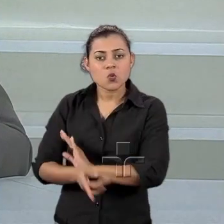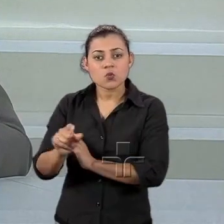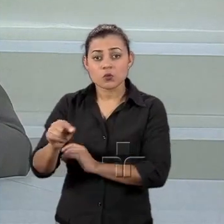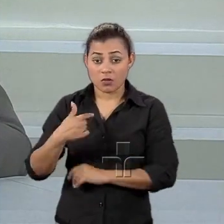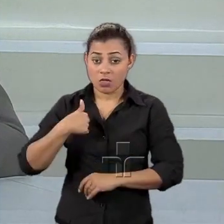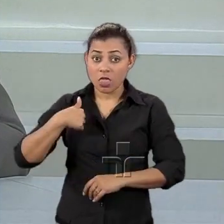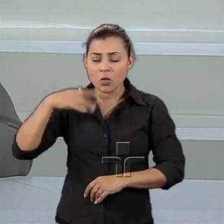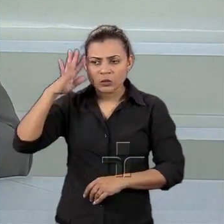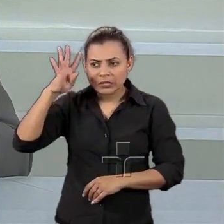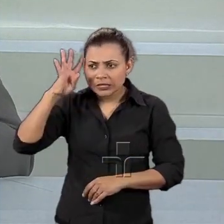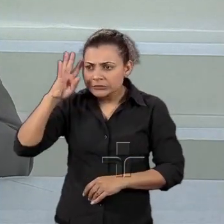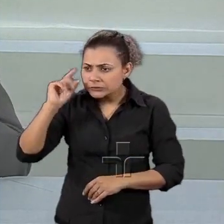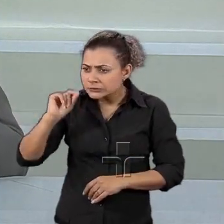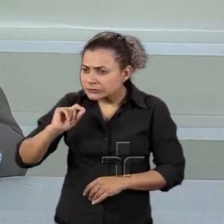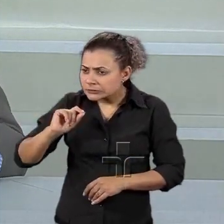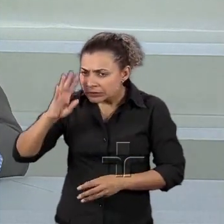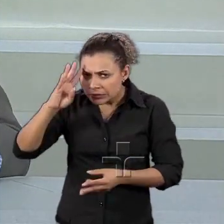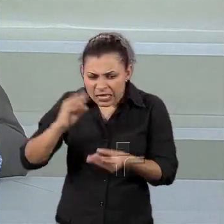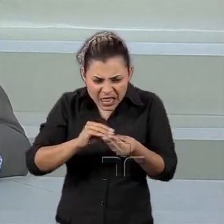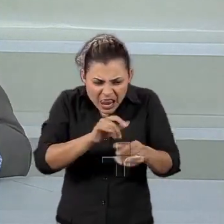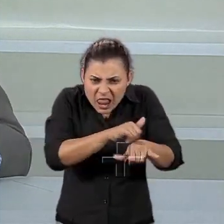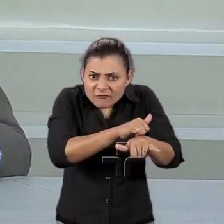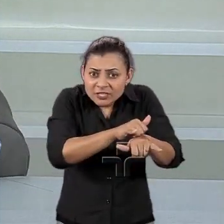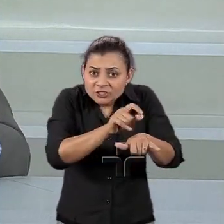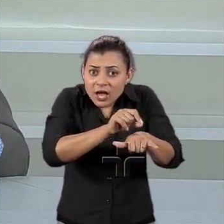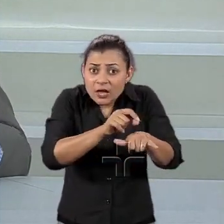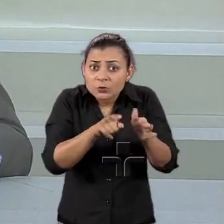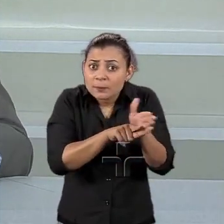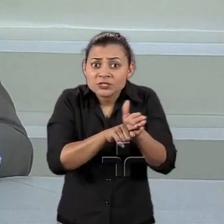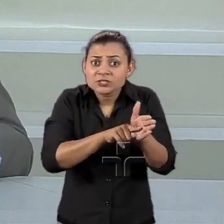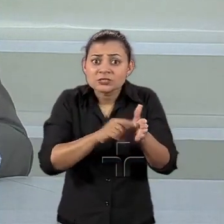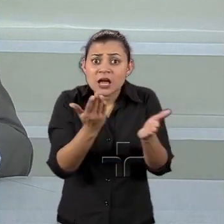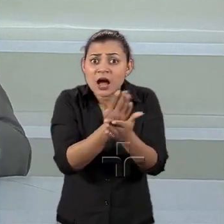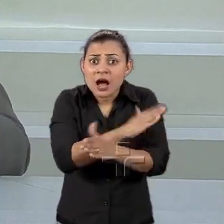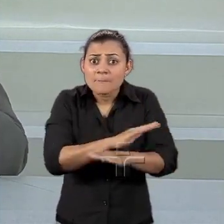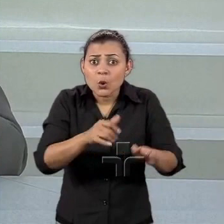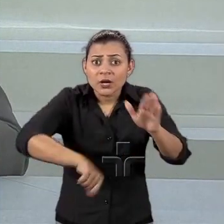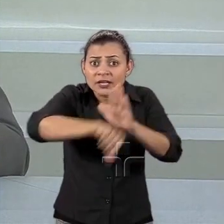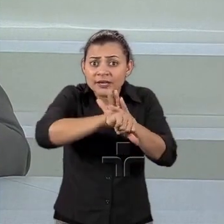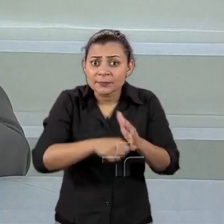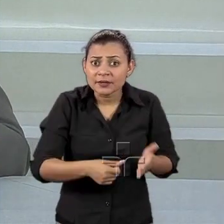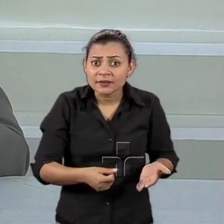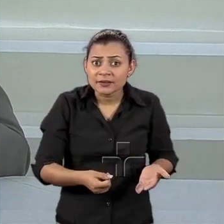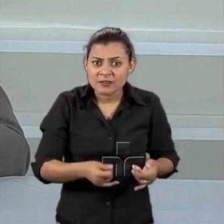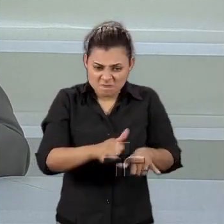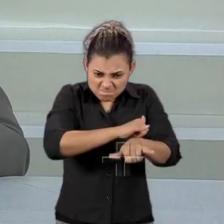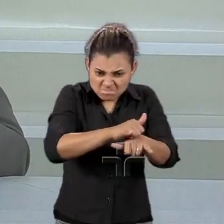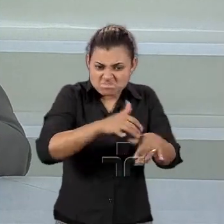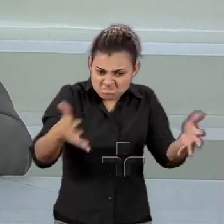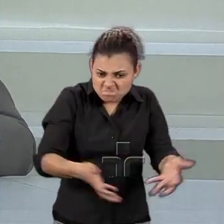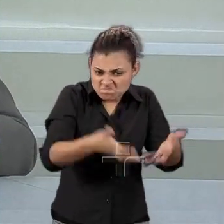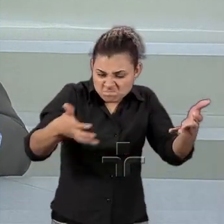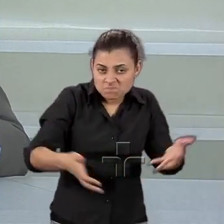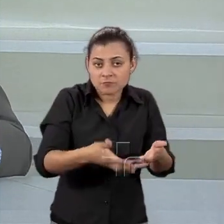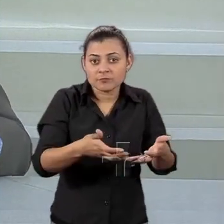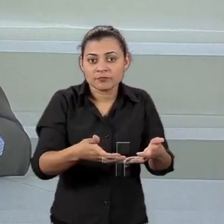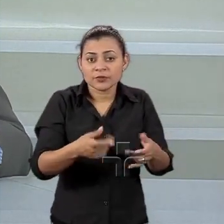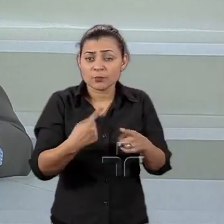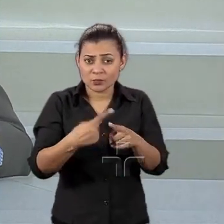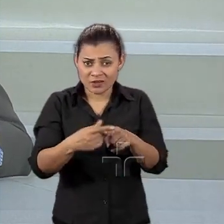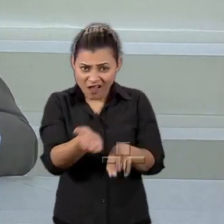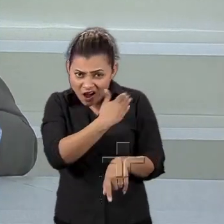que foi, no meu entendimento, a Lava Jato, um divisor de águas no país. Porque primeiro, antes de Lava Jato, só